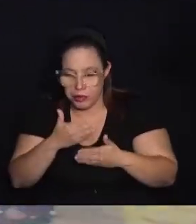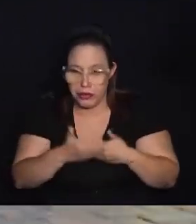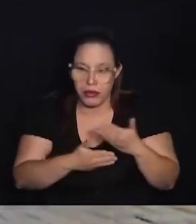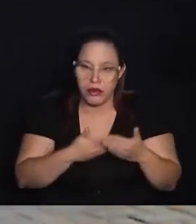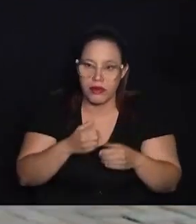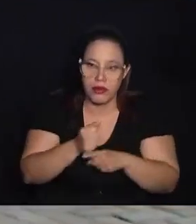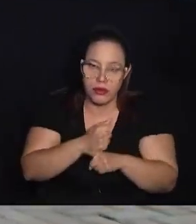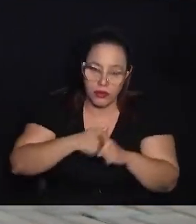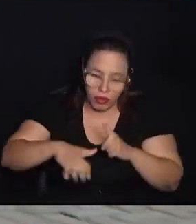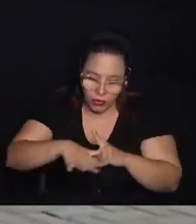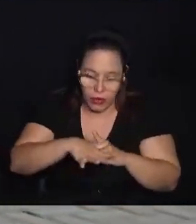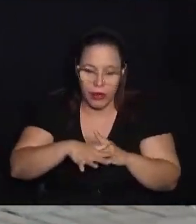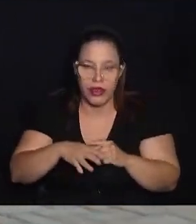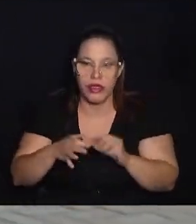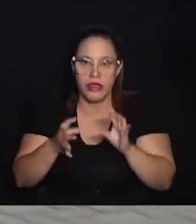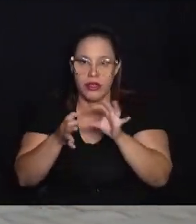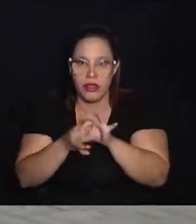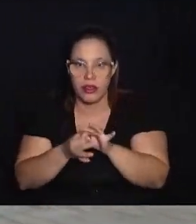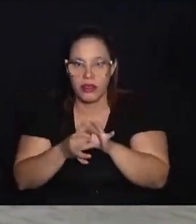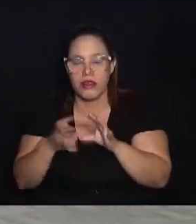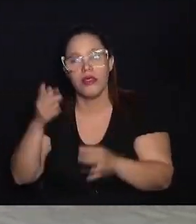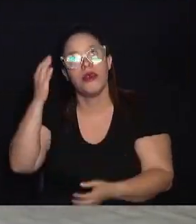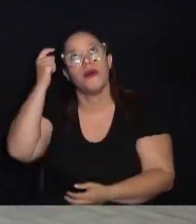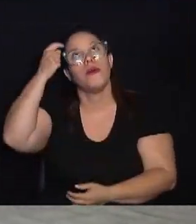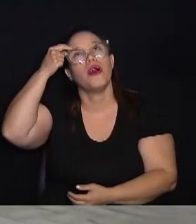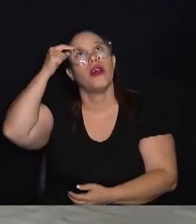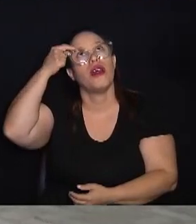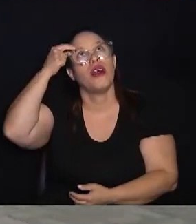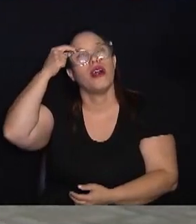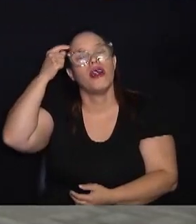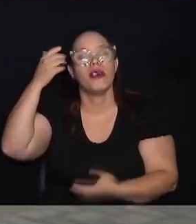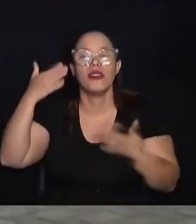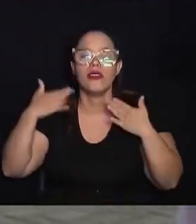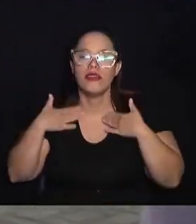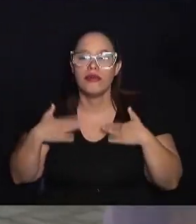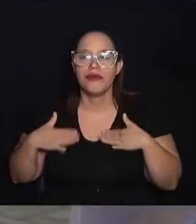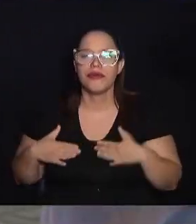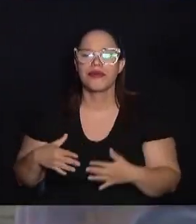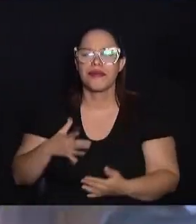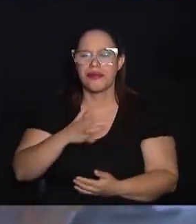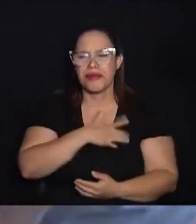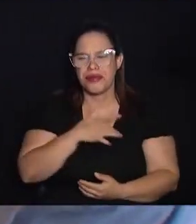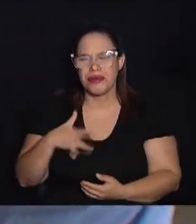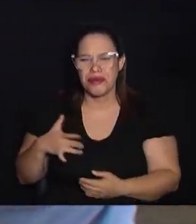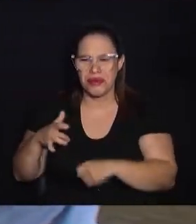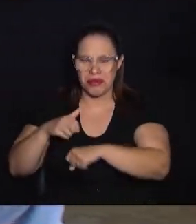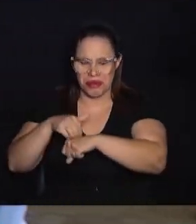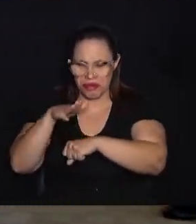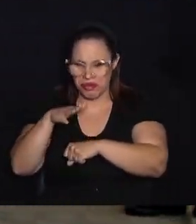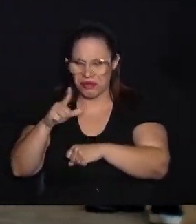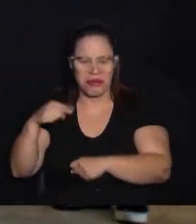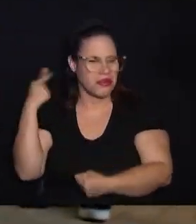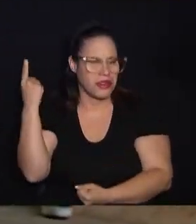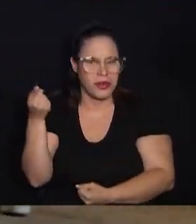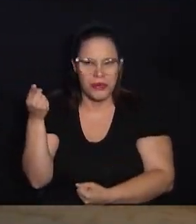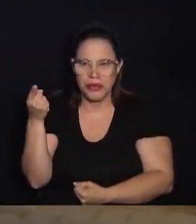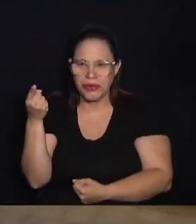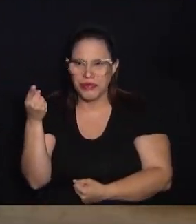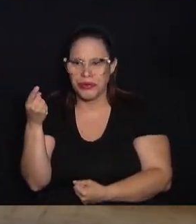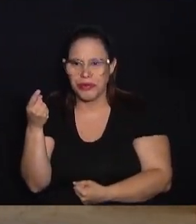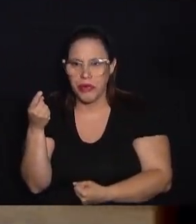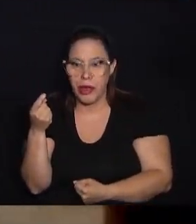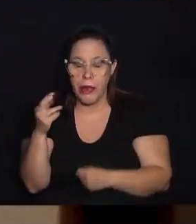integração corpo mente que a gente entende que saúde é muito mais né Muito além de só ausência de